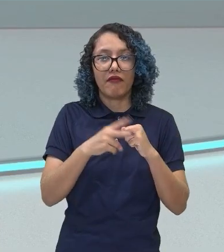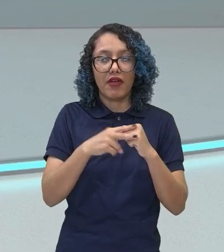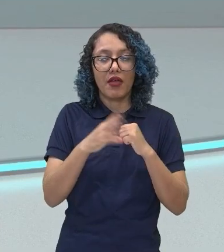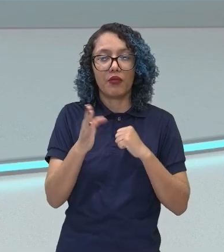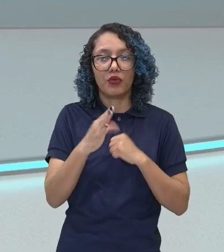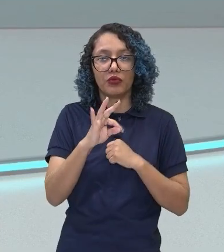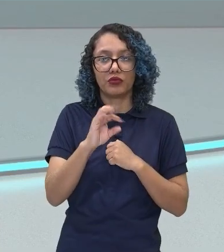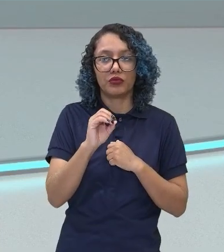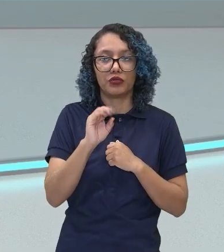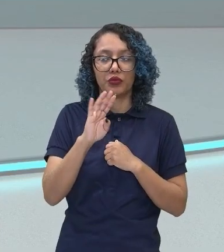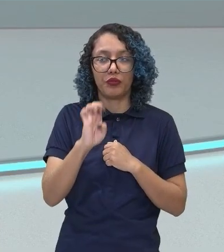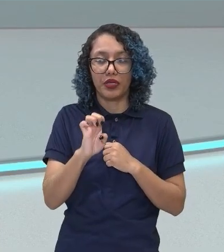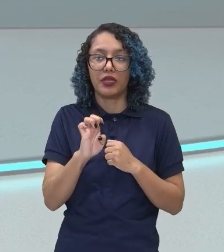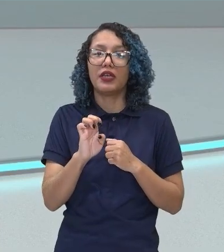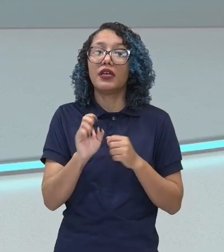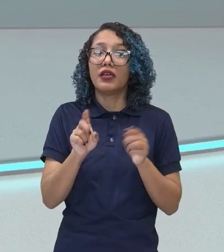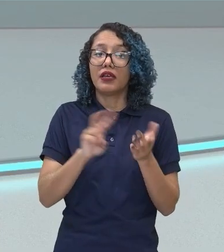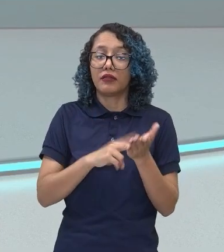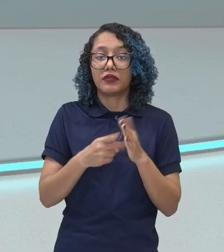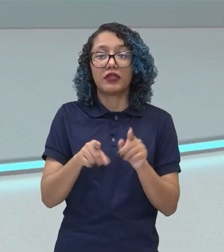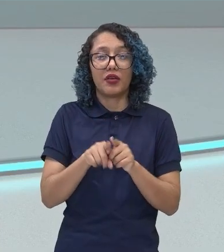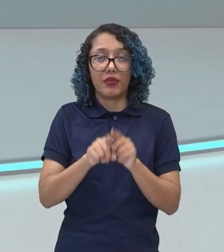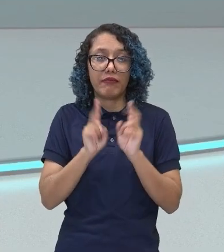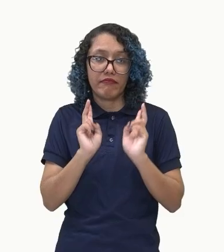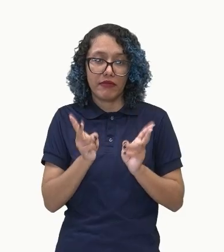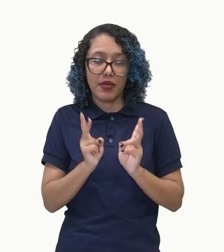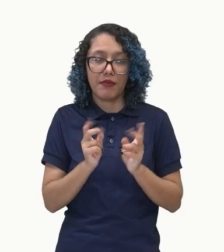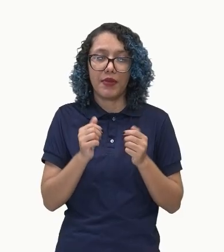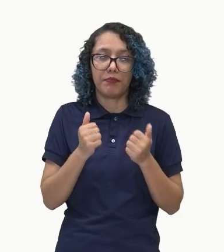aí falando um pouquinho mais sobre o verbo to be. Olha só.